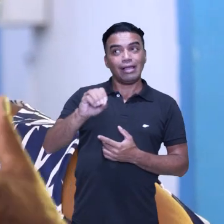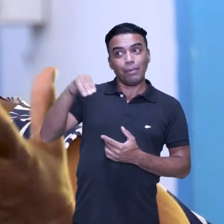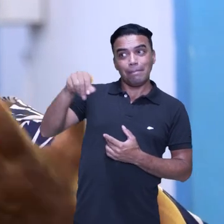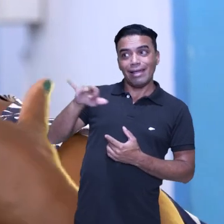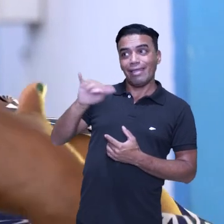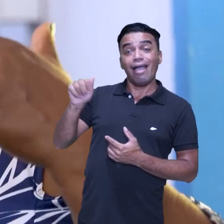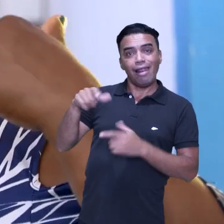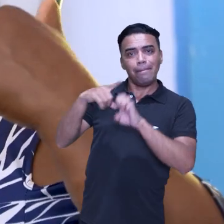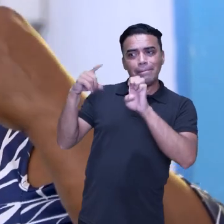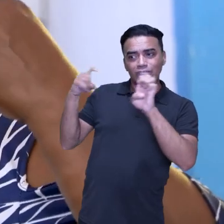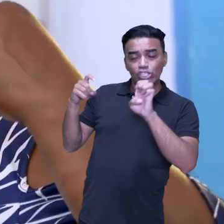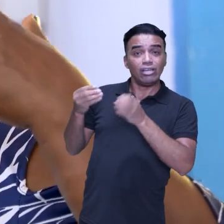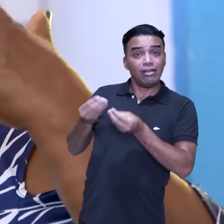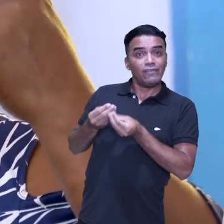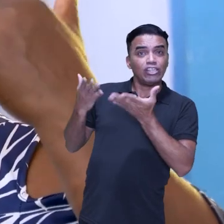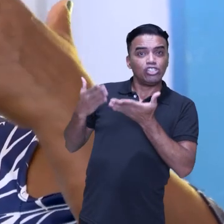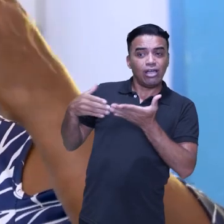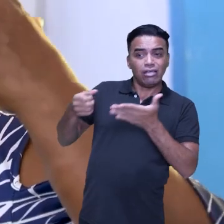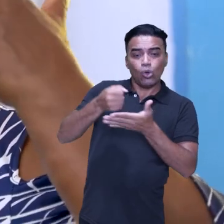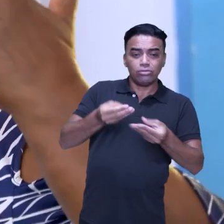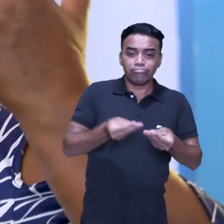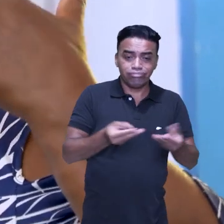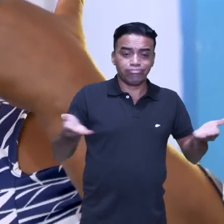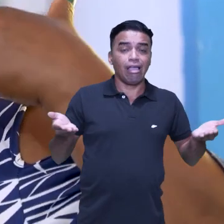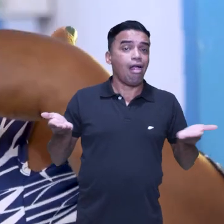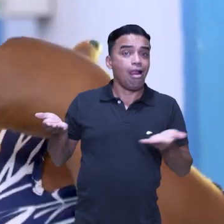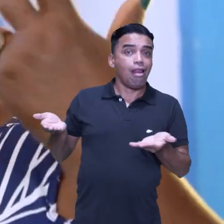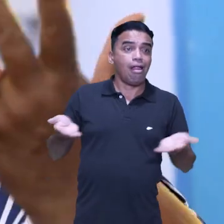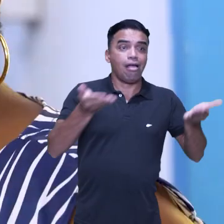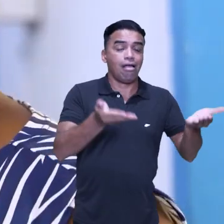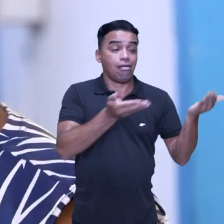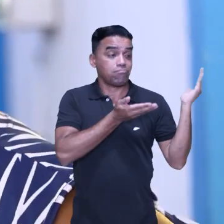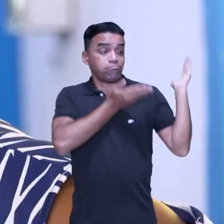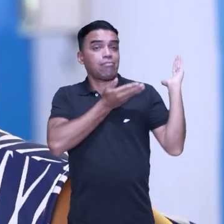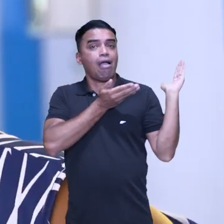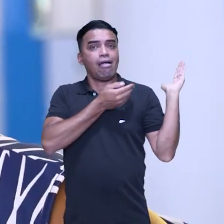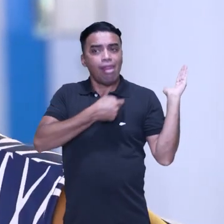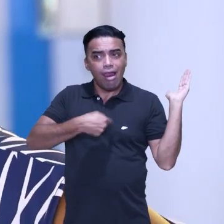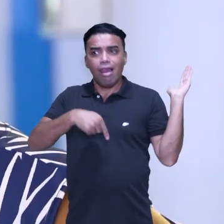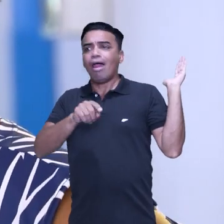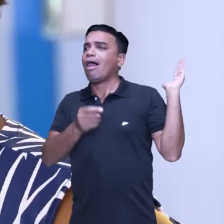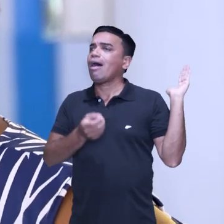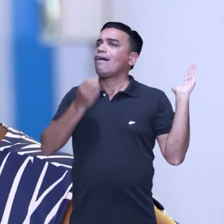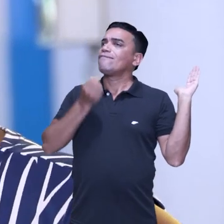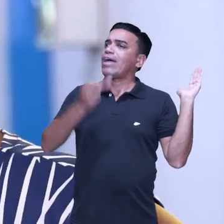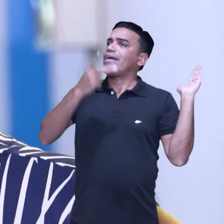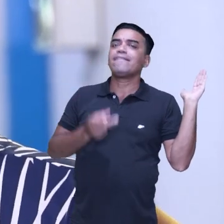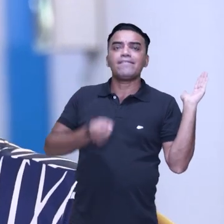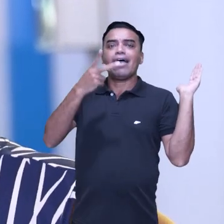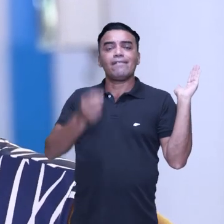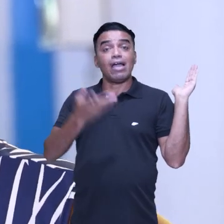empreendia, colocava as rapaduras num tabuleiro e punha no ombro e andava a cidade toda.